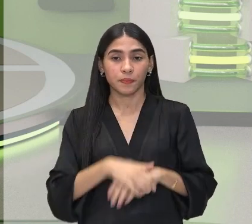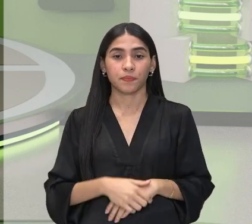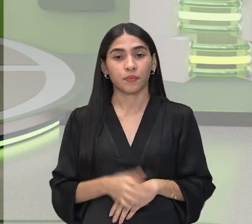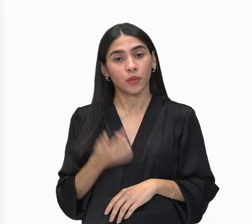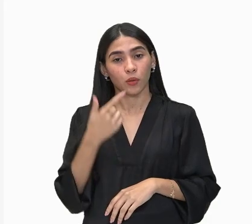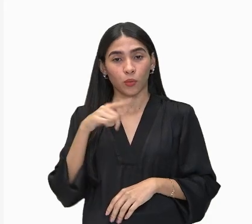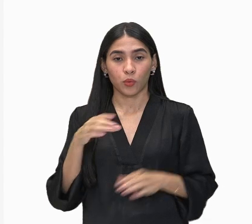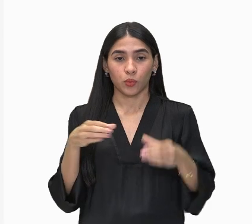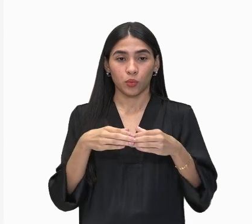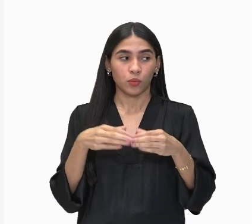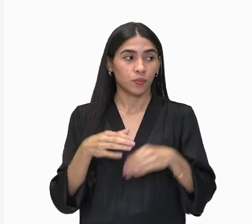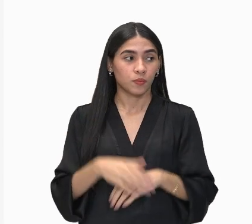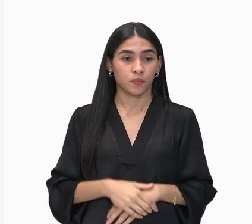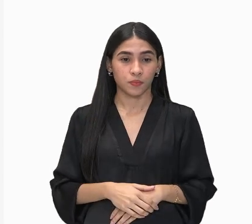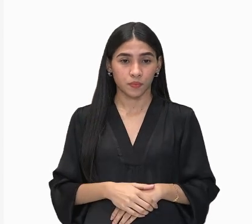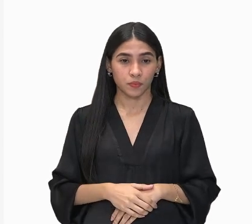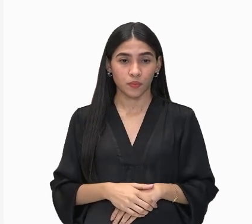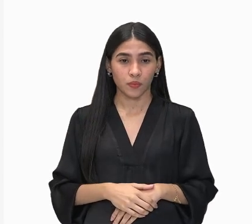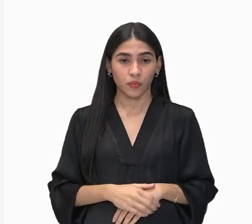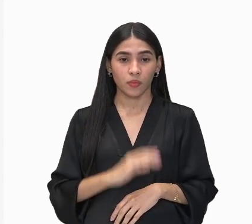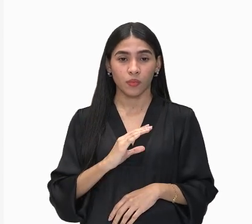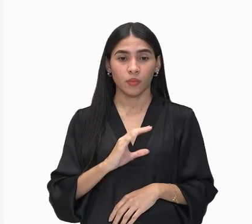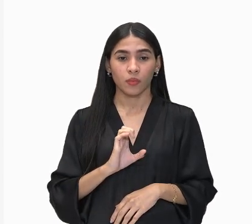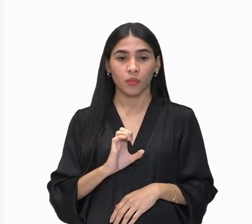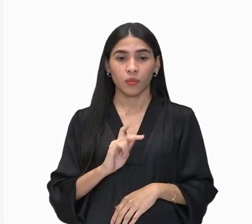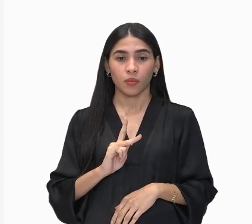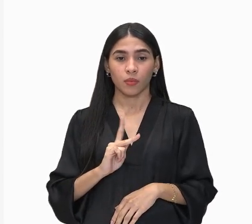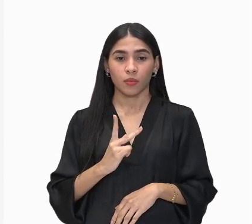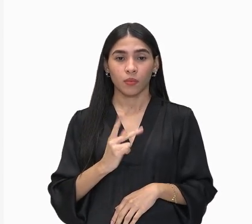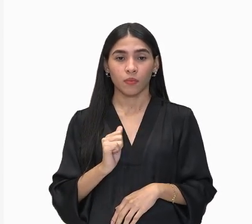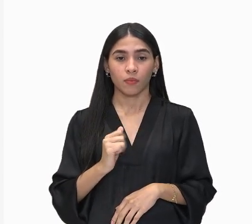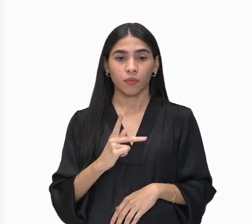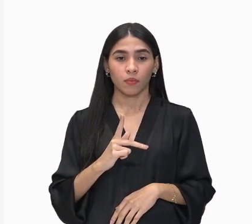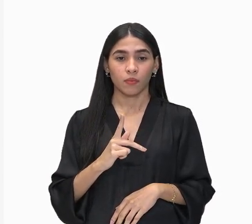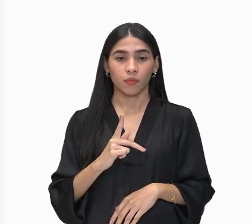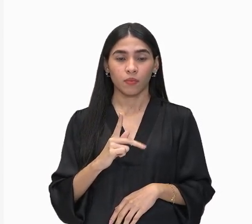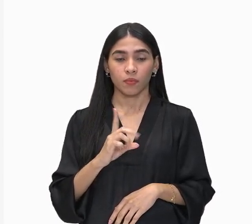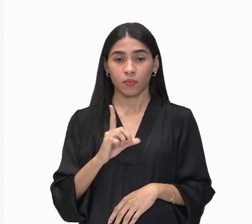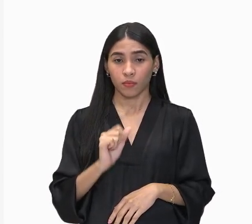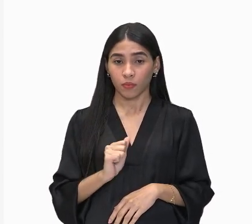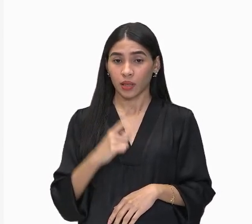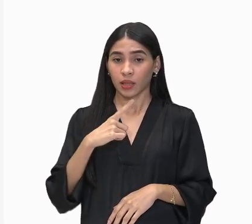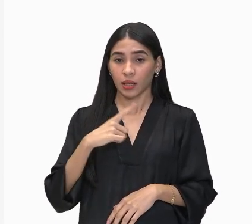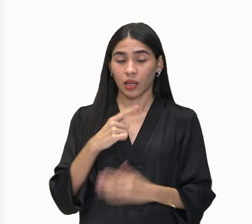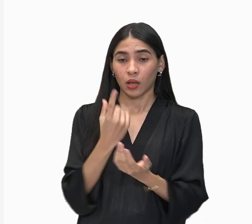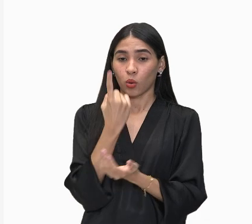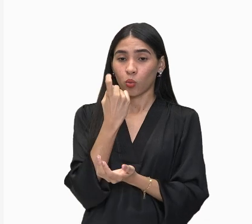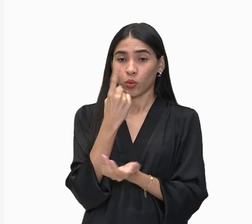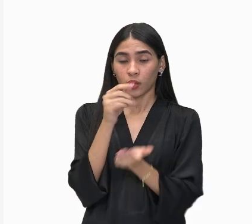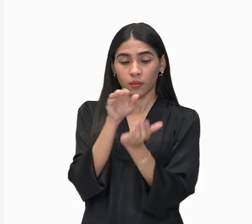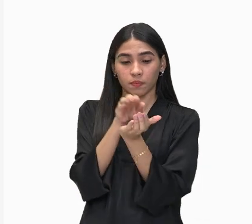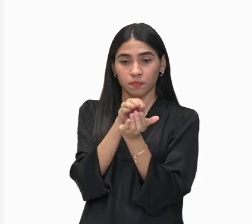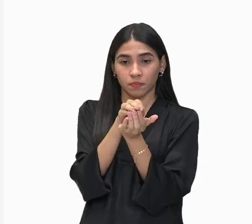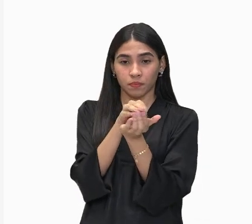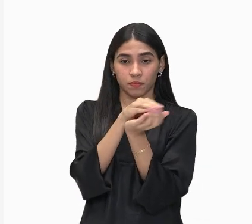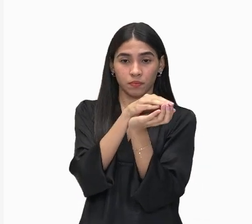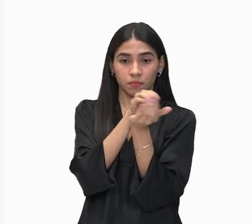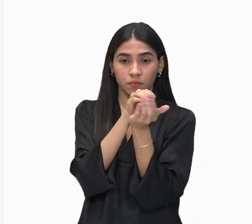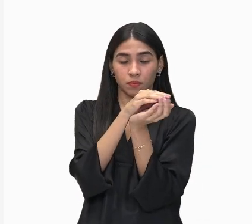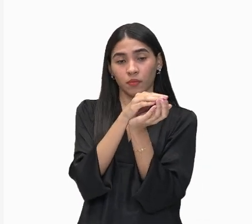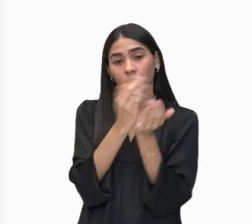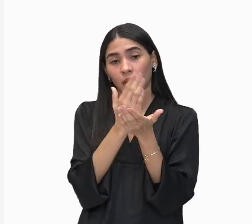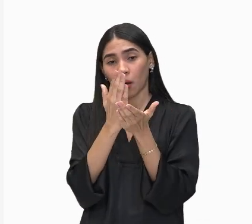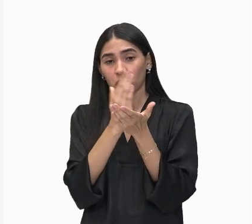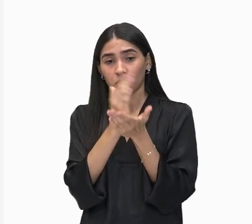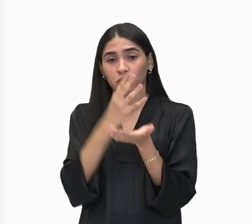próximo grupo é o grupo Cefalópoda, que tem apenas uma concha interna. Alguns indivíduos são ausentes,